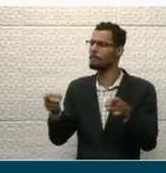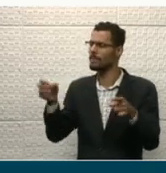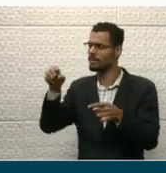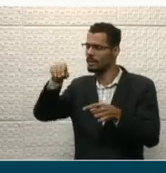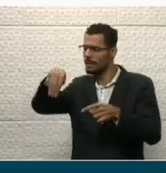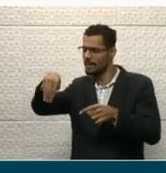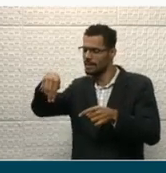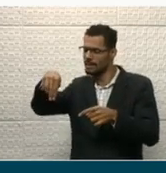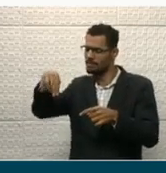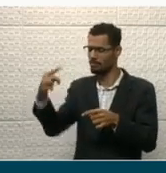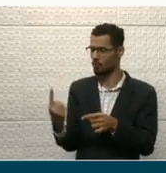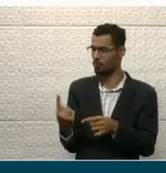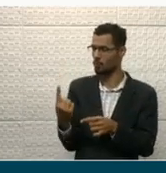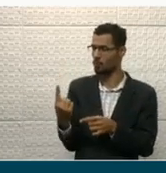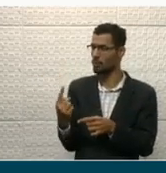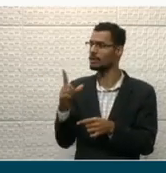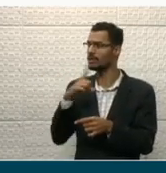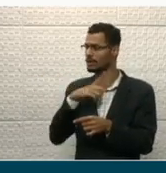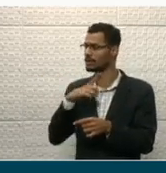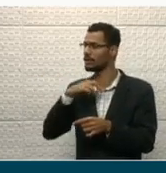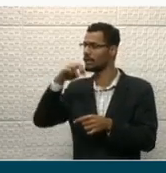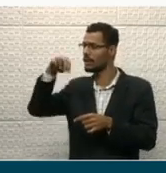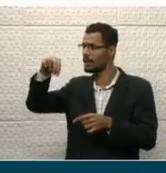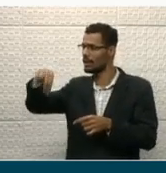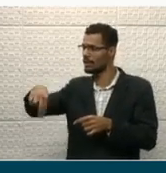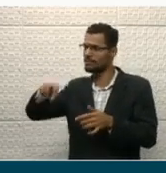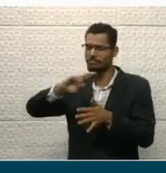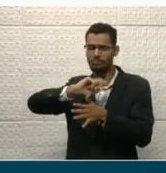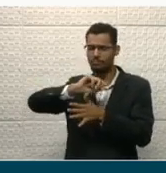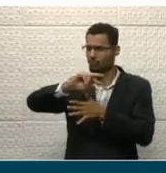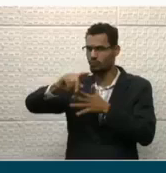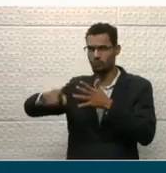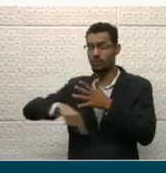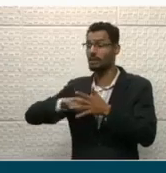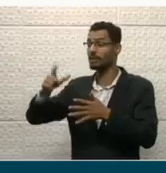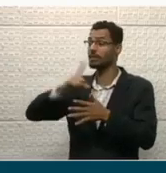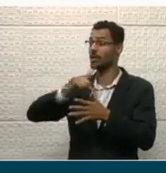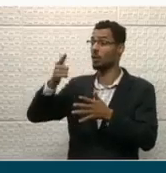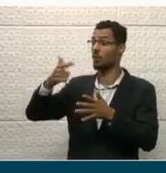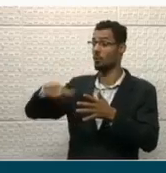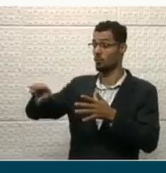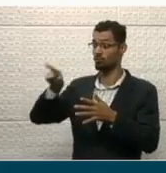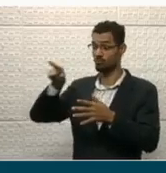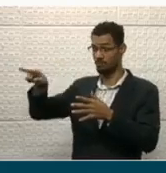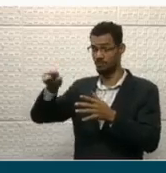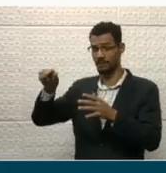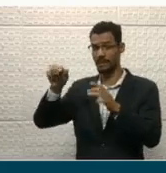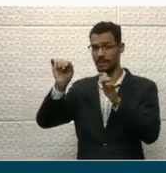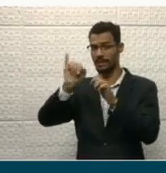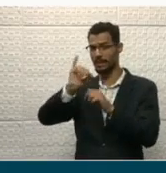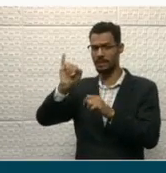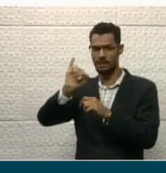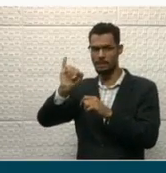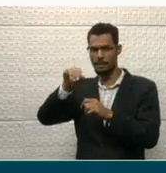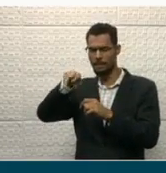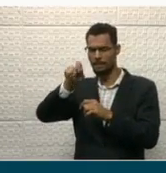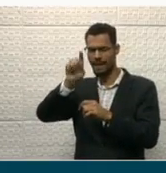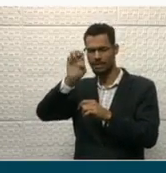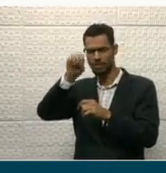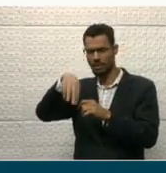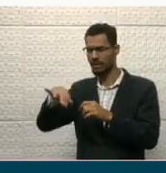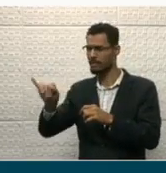N por 1, possui N componentes. Já os vetores da imagem ou do